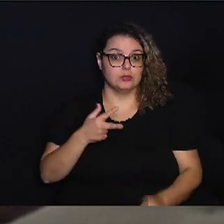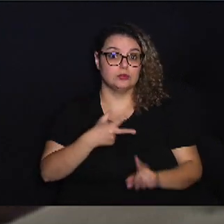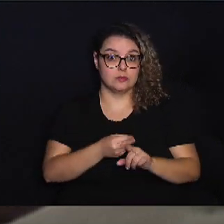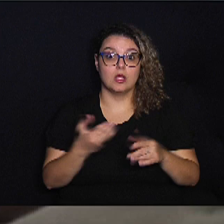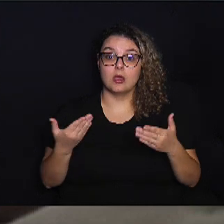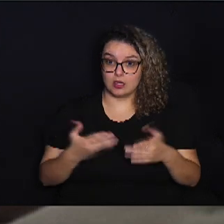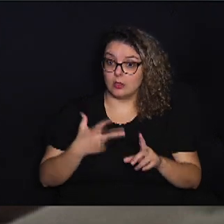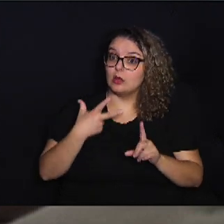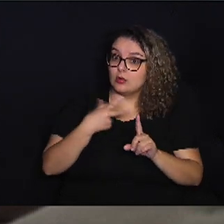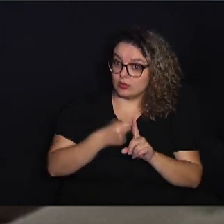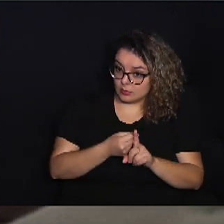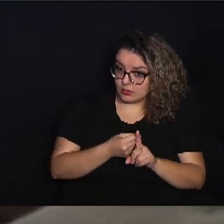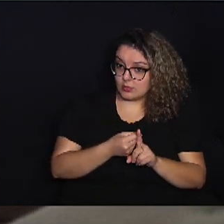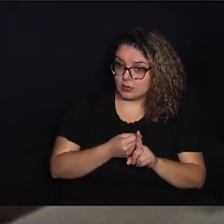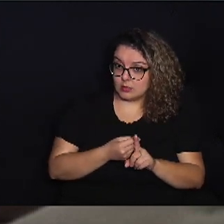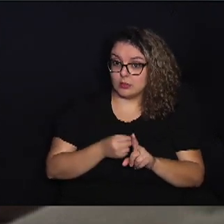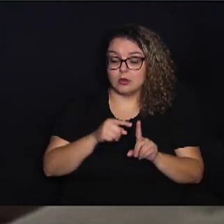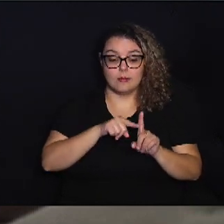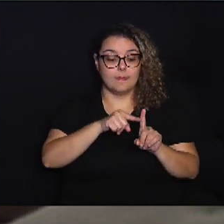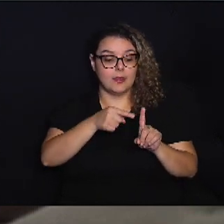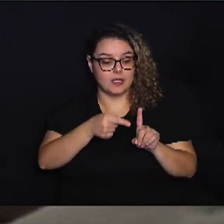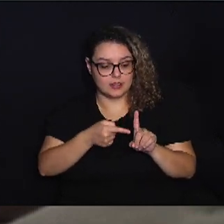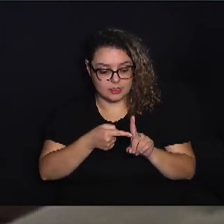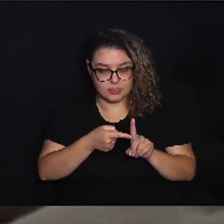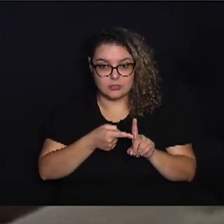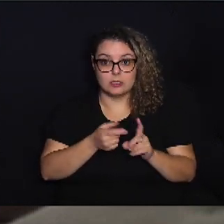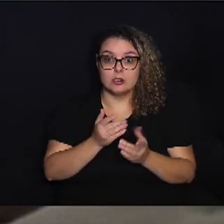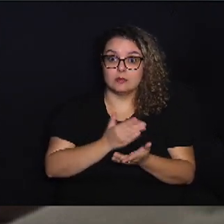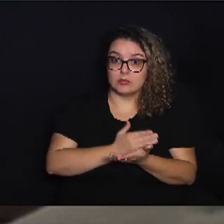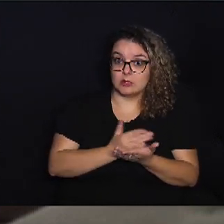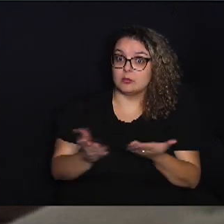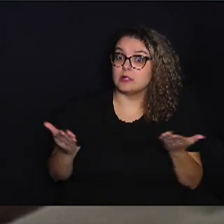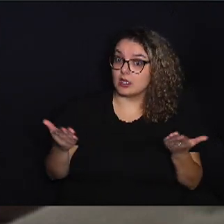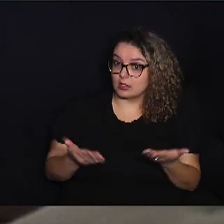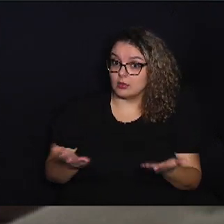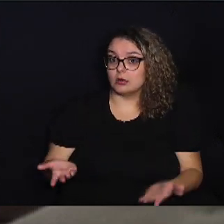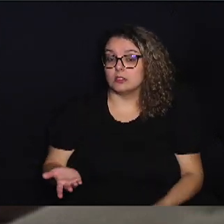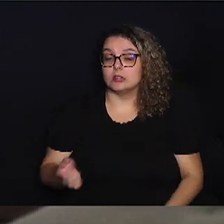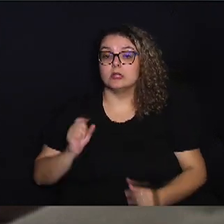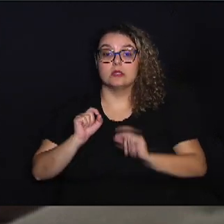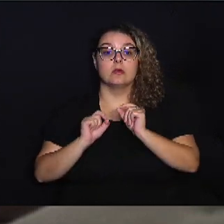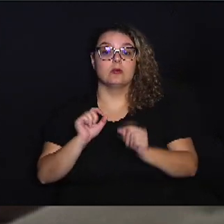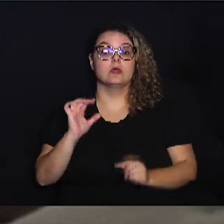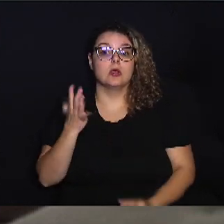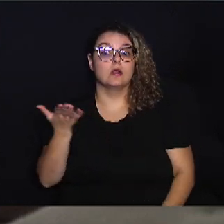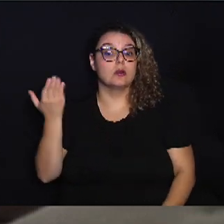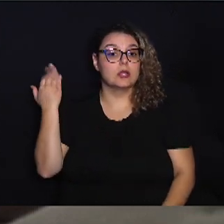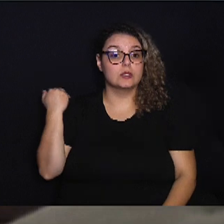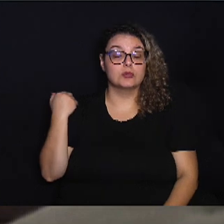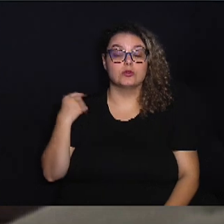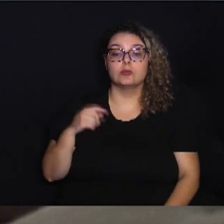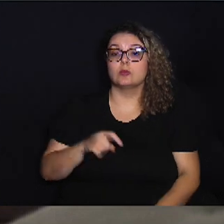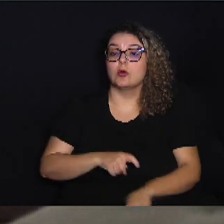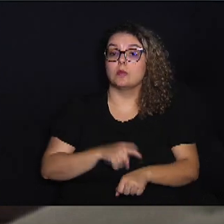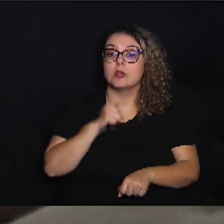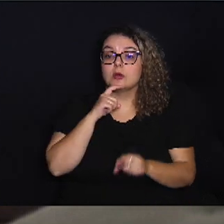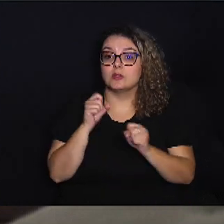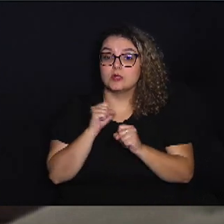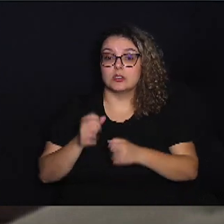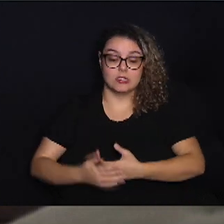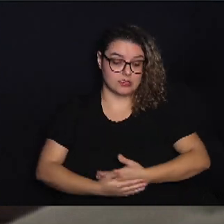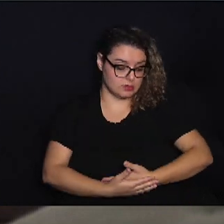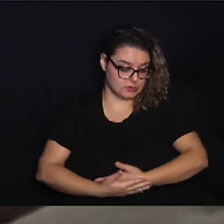temos a vacina para gestante, mas vai começar agora. Então, o que que acontecia na época do inverno? Esses